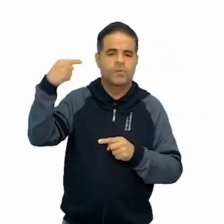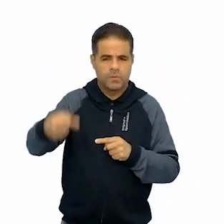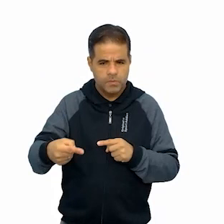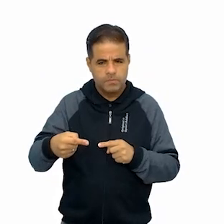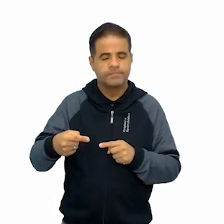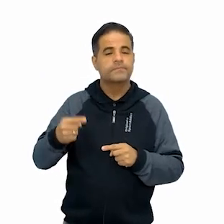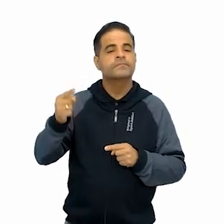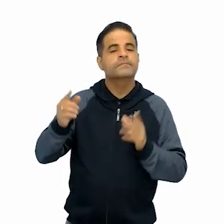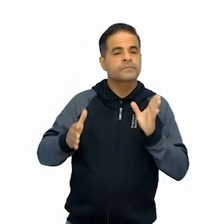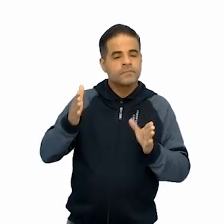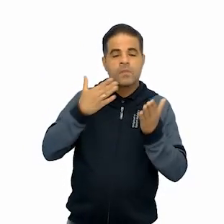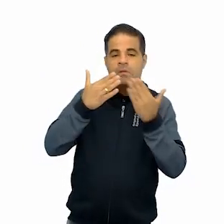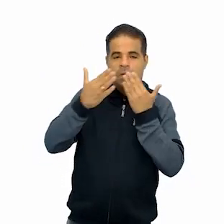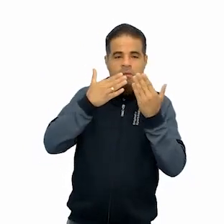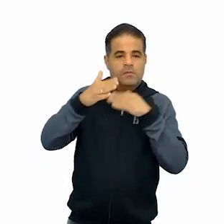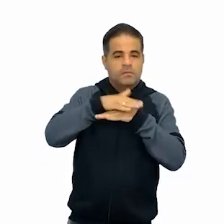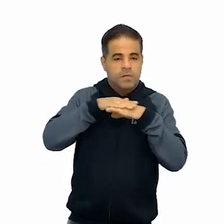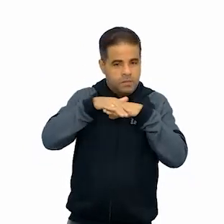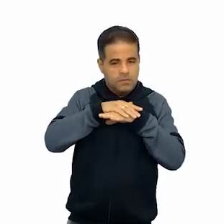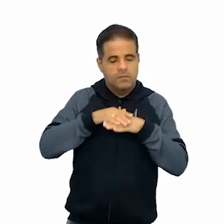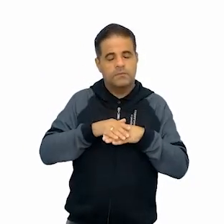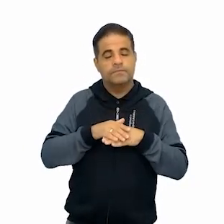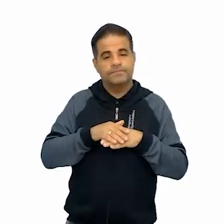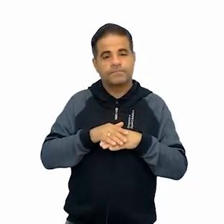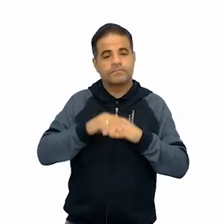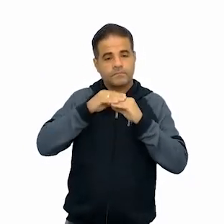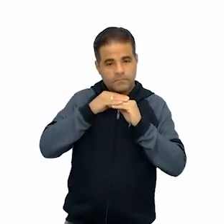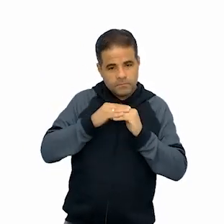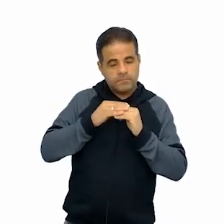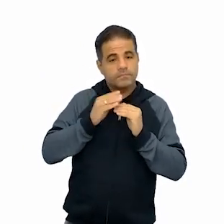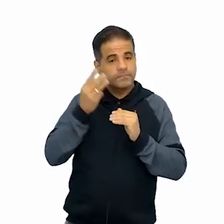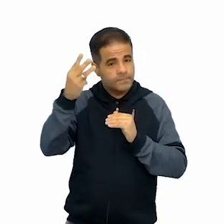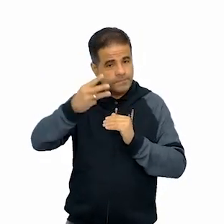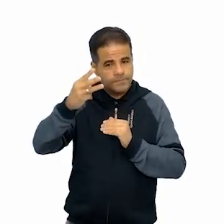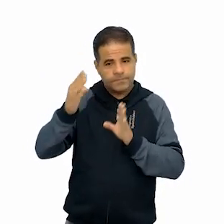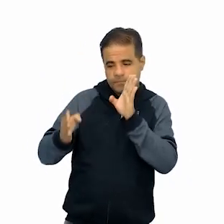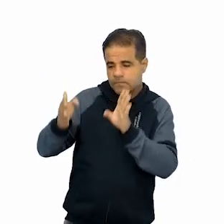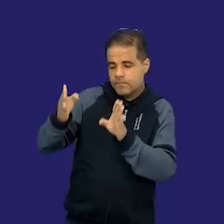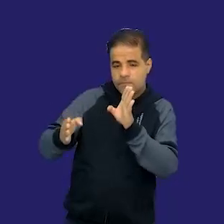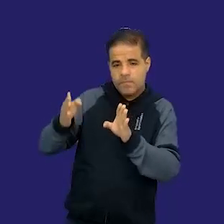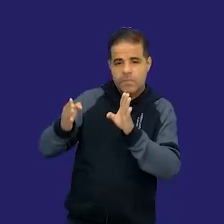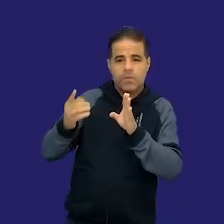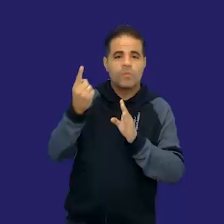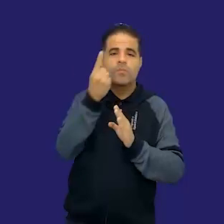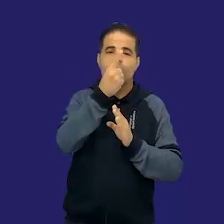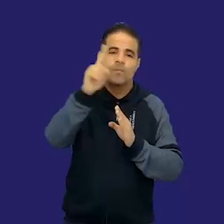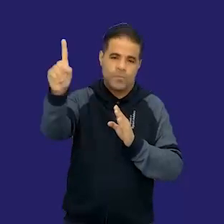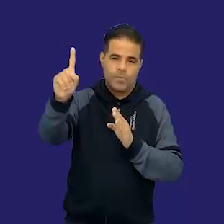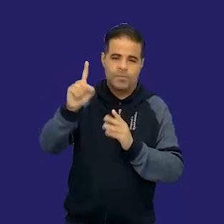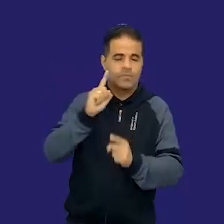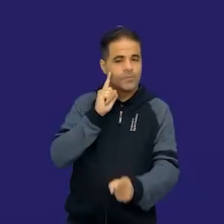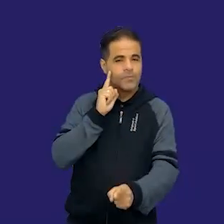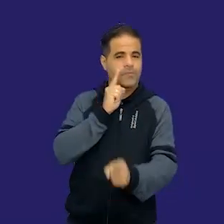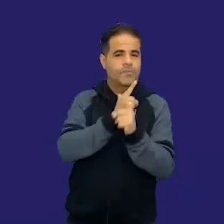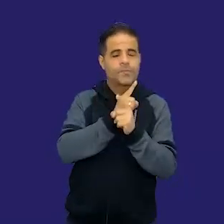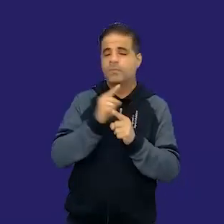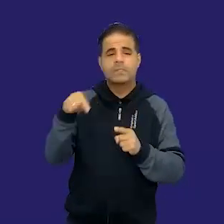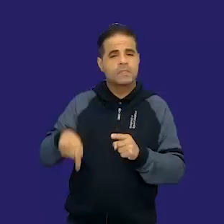nossa conversa, nós iremos encaminhar para o terceiro e último momento do nosso